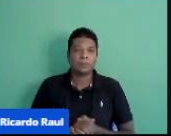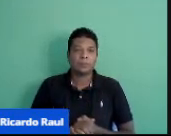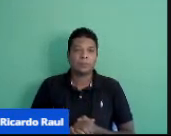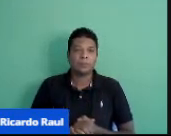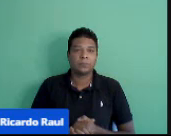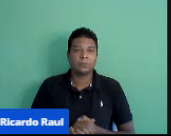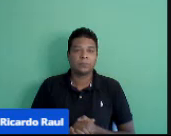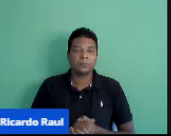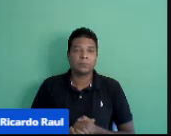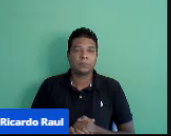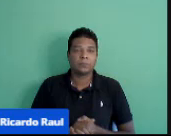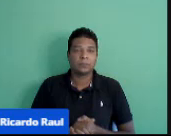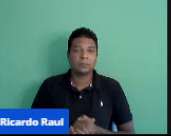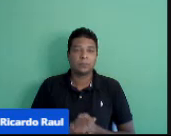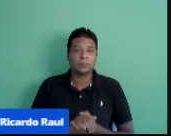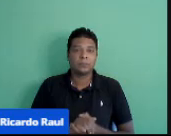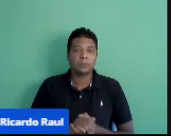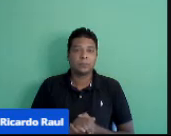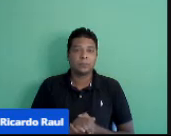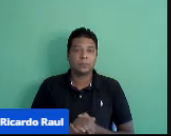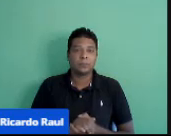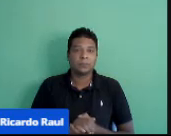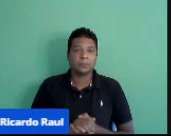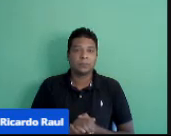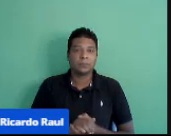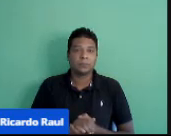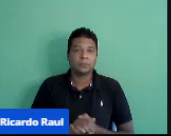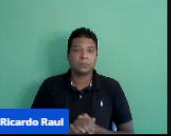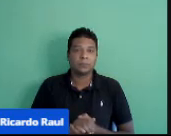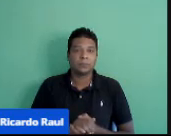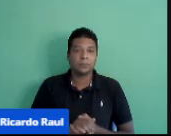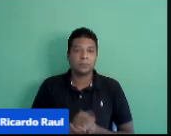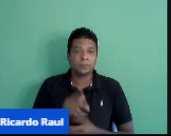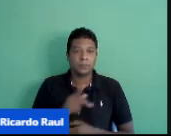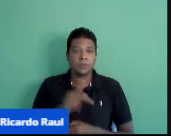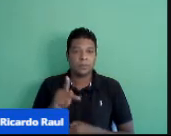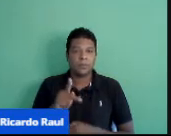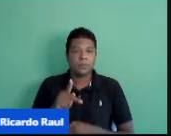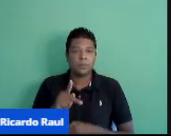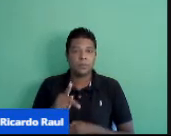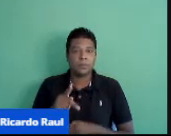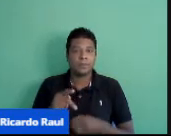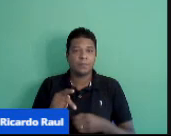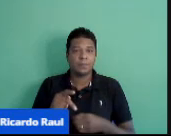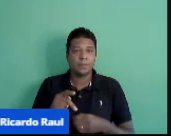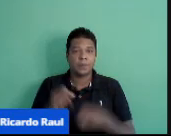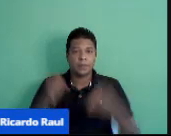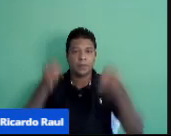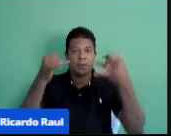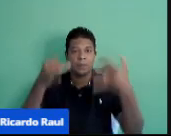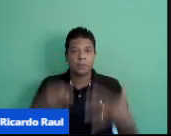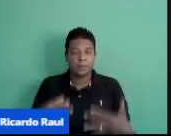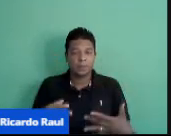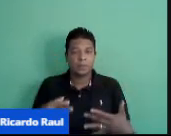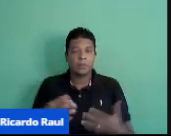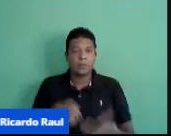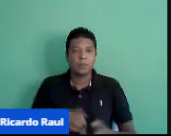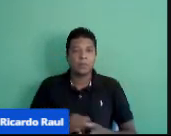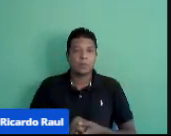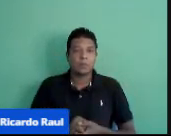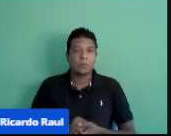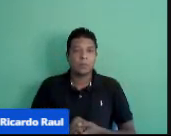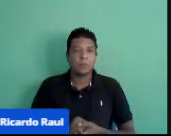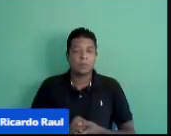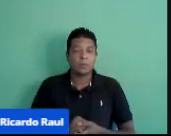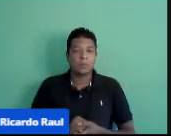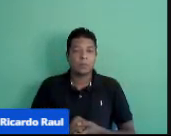Carlos? Não, então, como o professor Elton já falou sobre os instrumentos